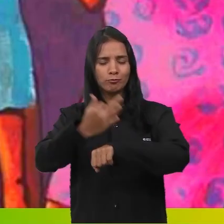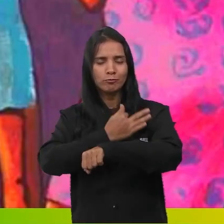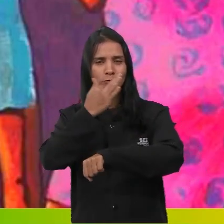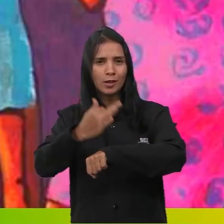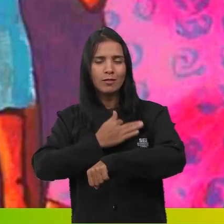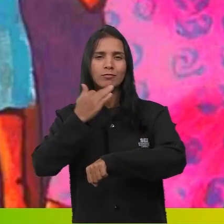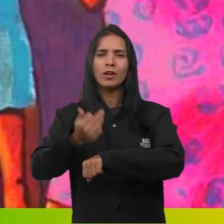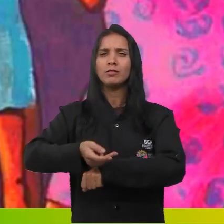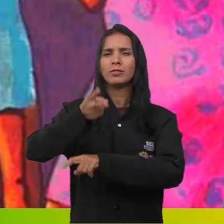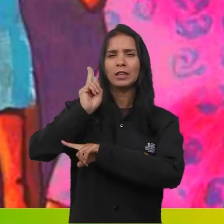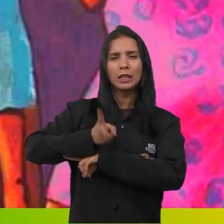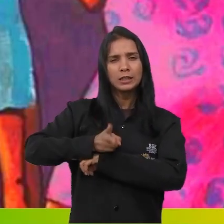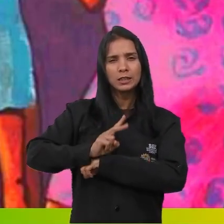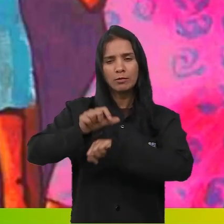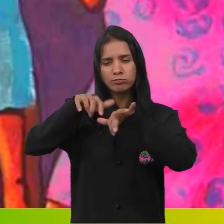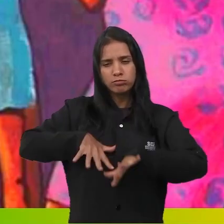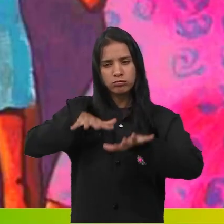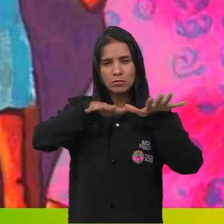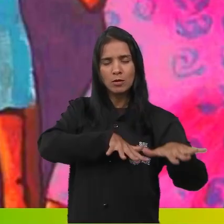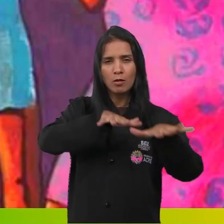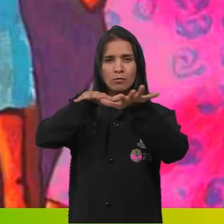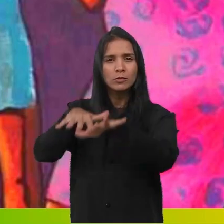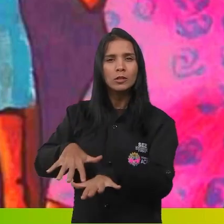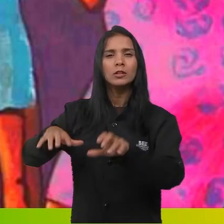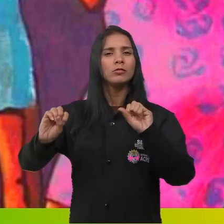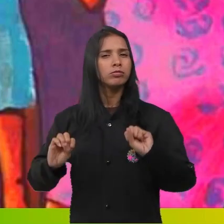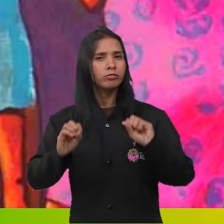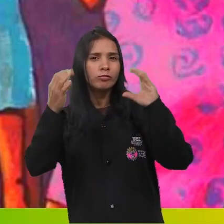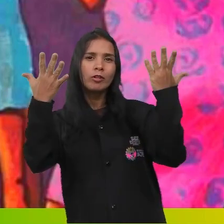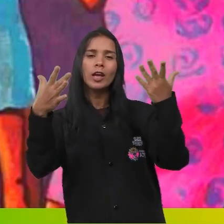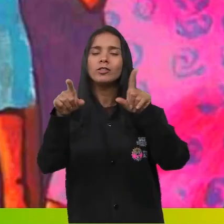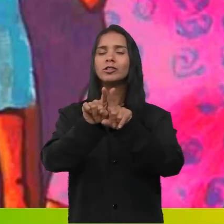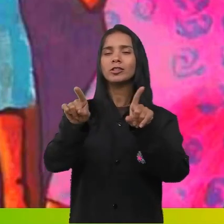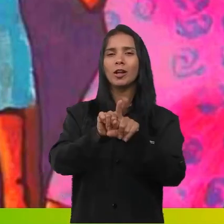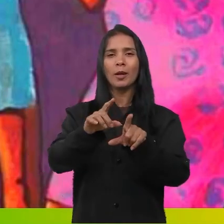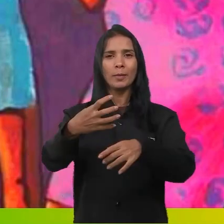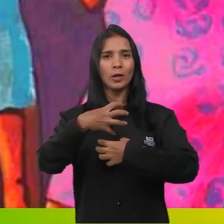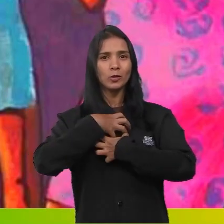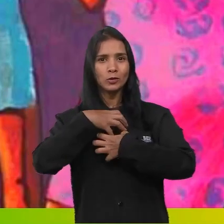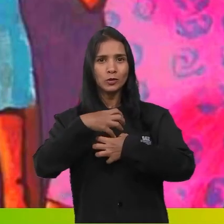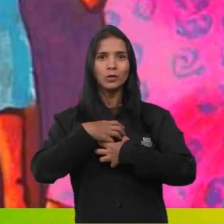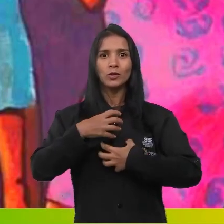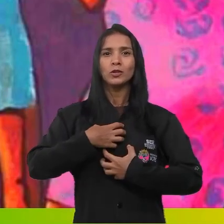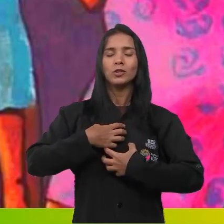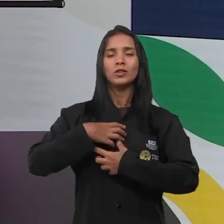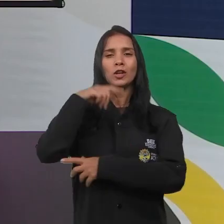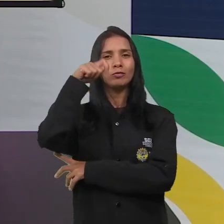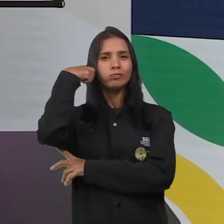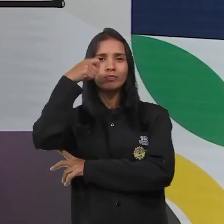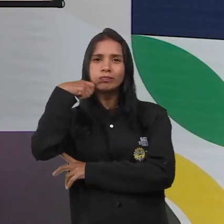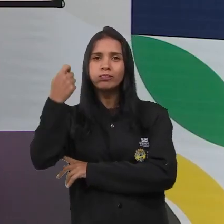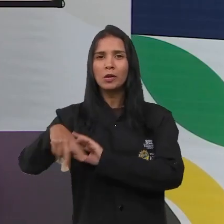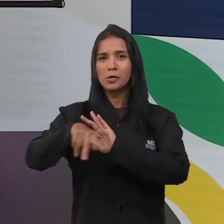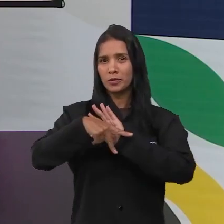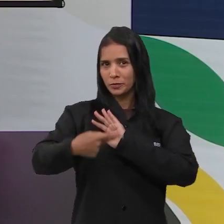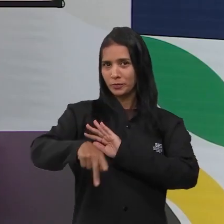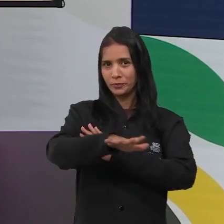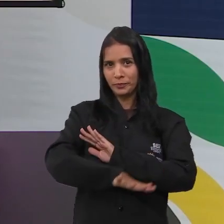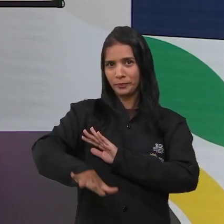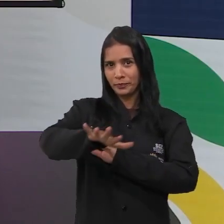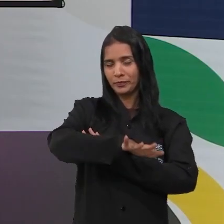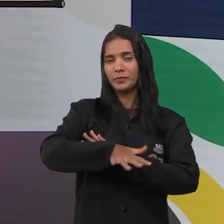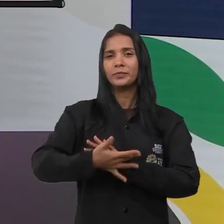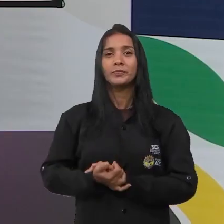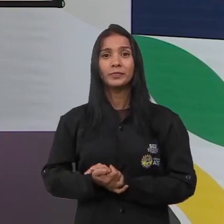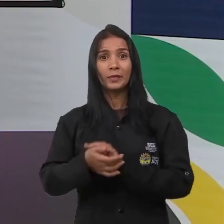em festas, tradições e até mesmo expressões artísticas locais. Aqui nós temos também a